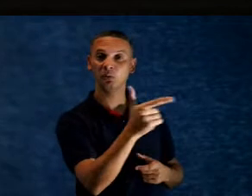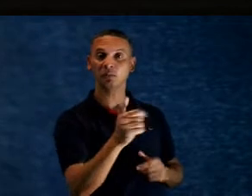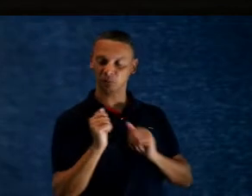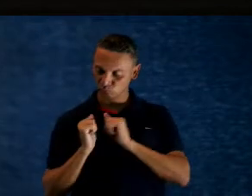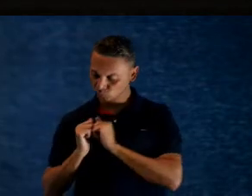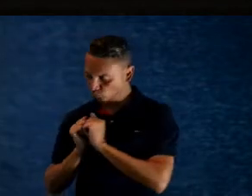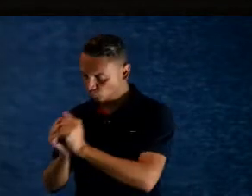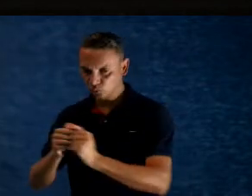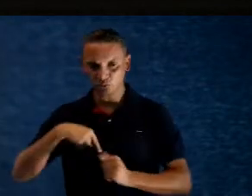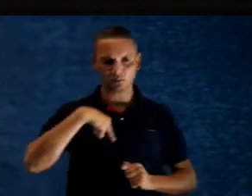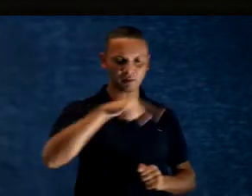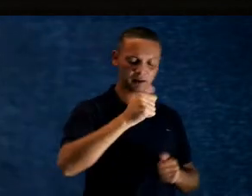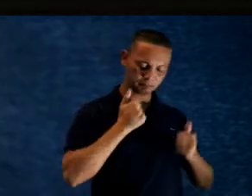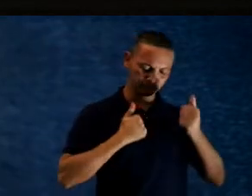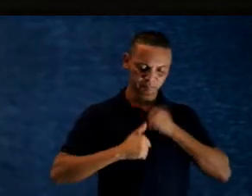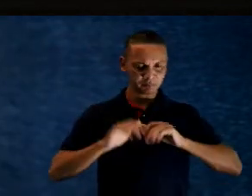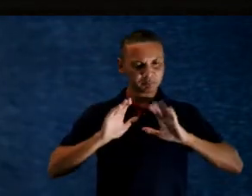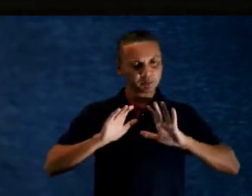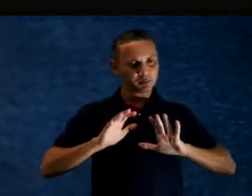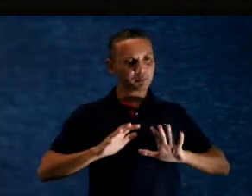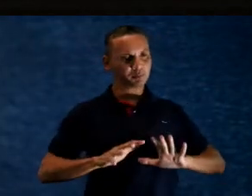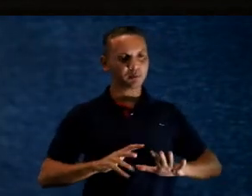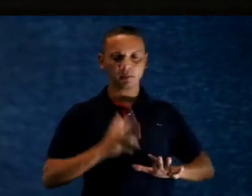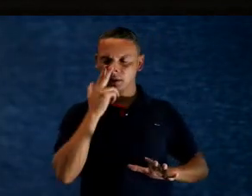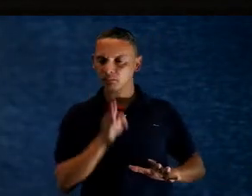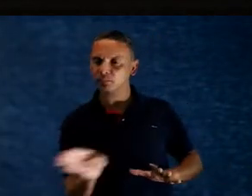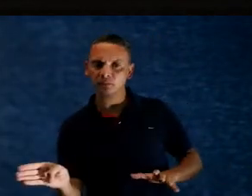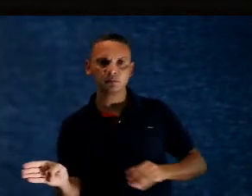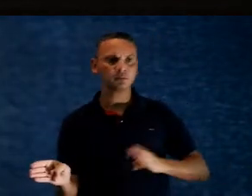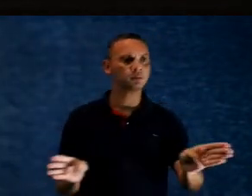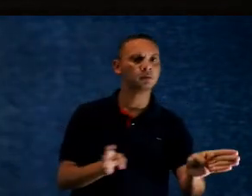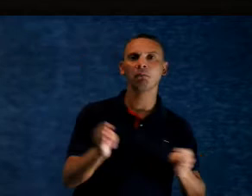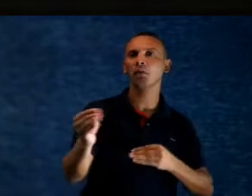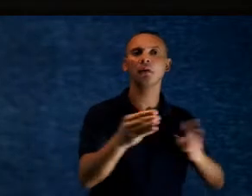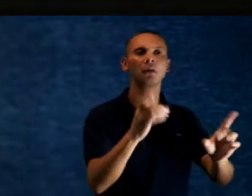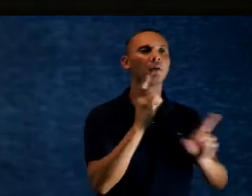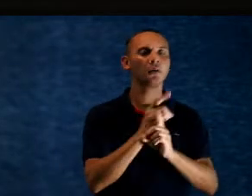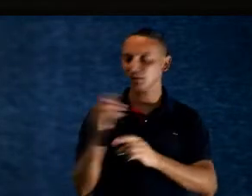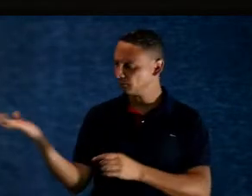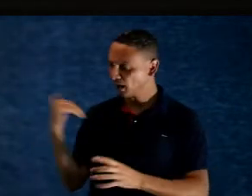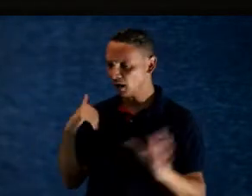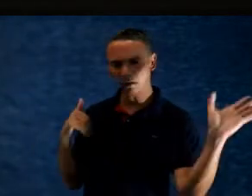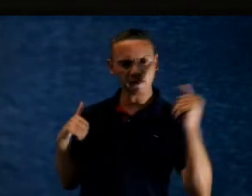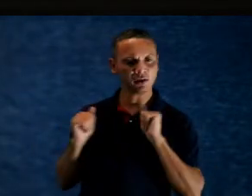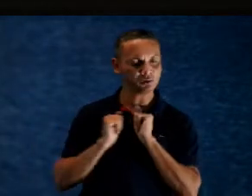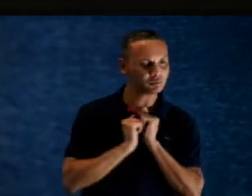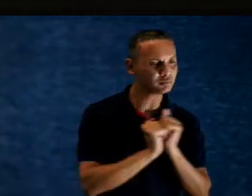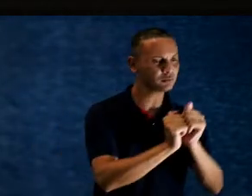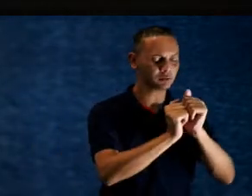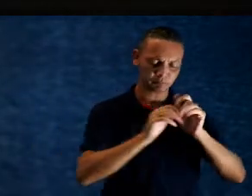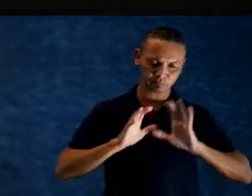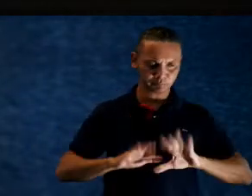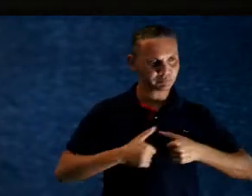não seremos o que fomos, mas somos os mesmos sendo outros. Também não importa, só interessa a certeza